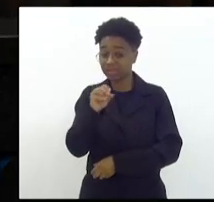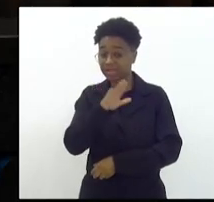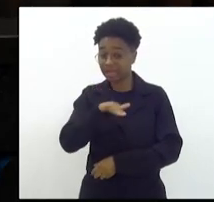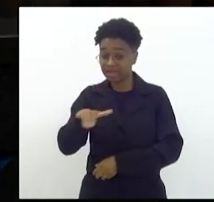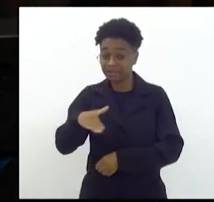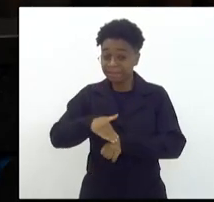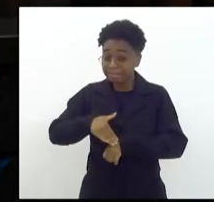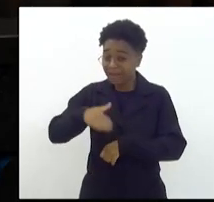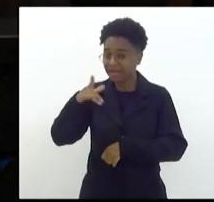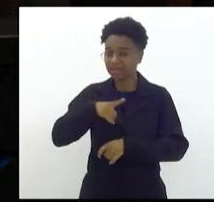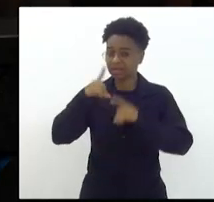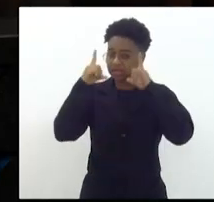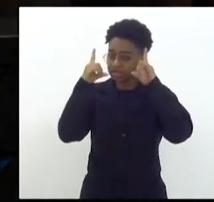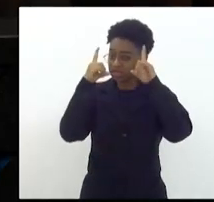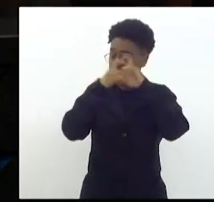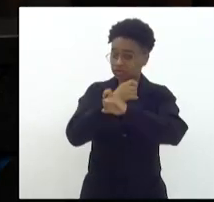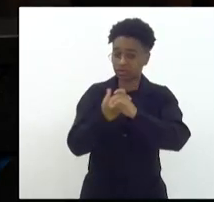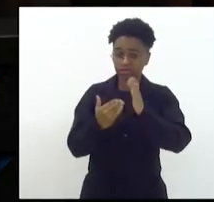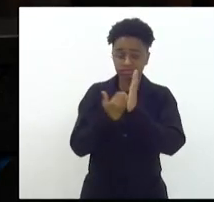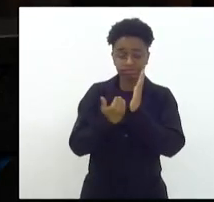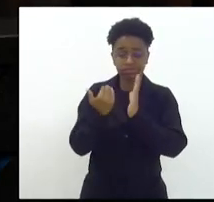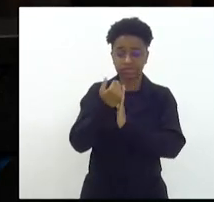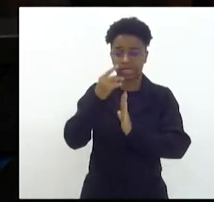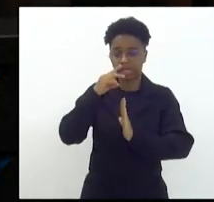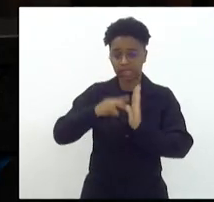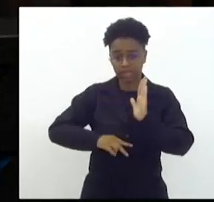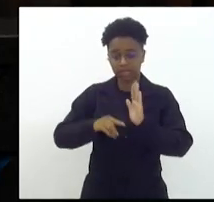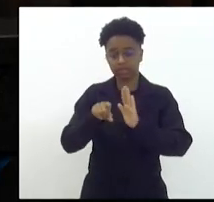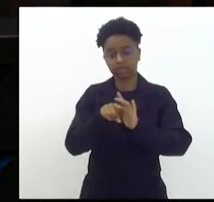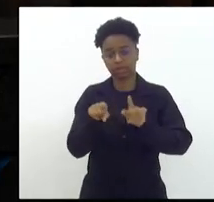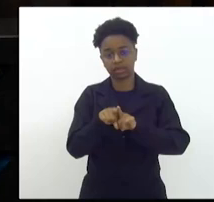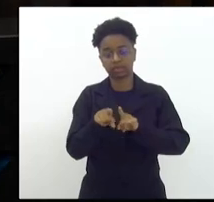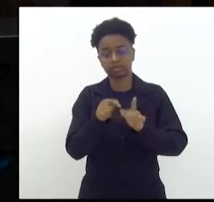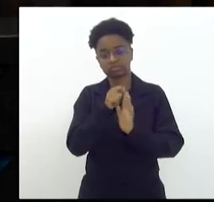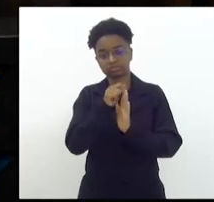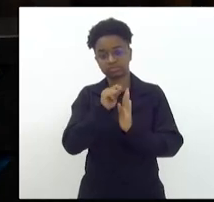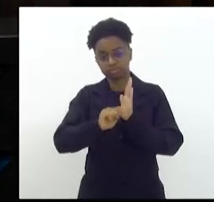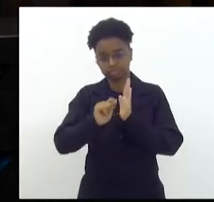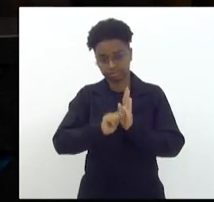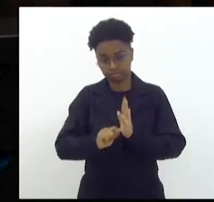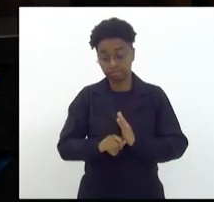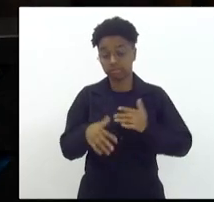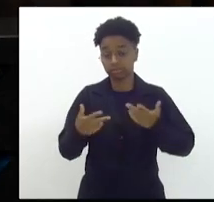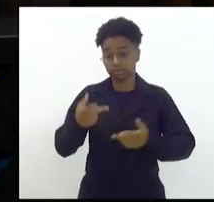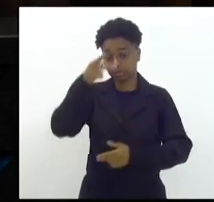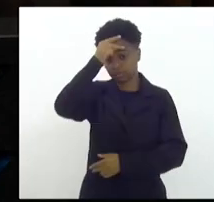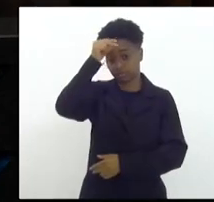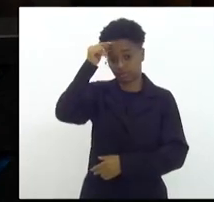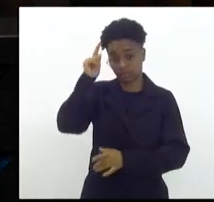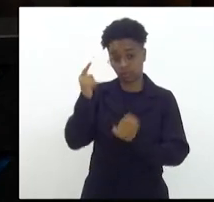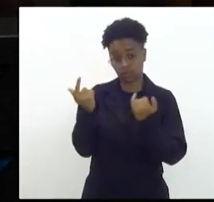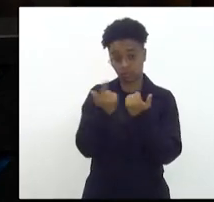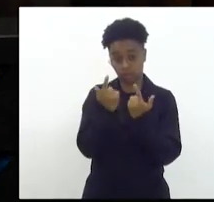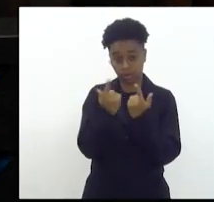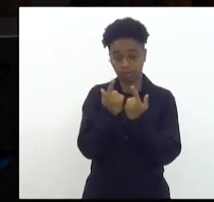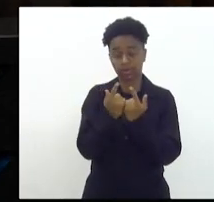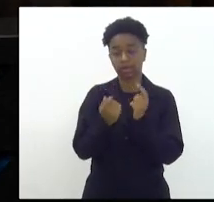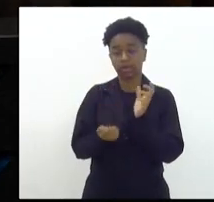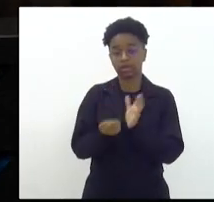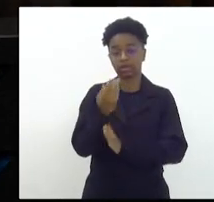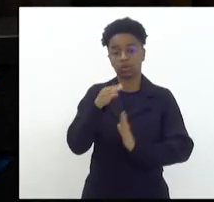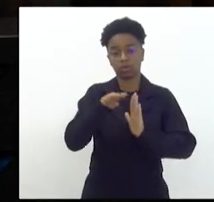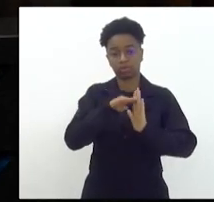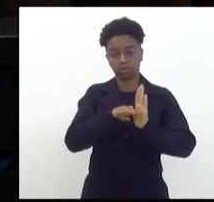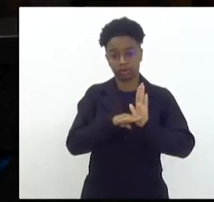tinha dificuldade extrema na leitura e na escrita e a prefeitura de Guapimirim fez um programa que